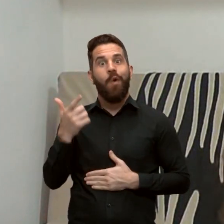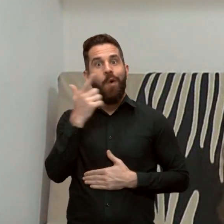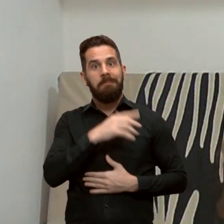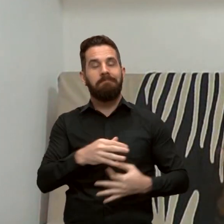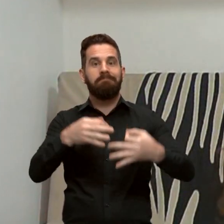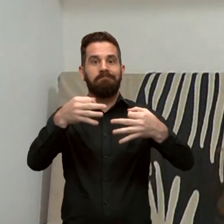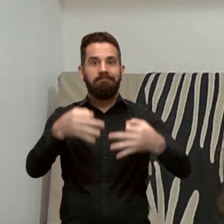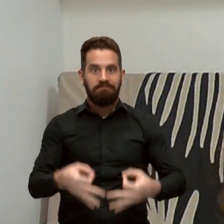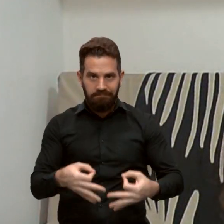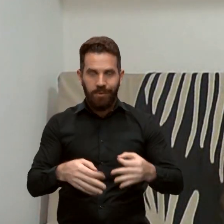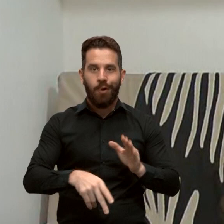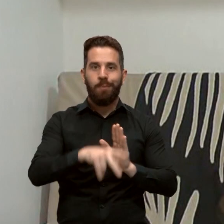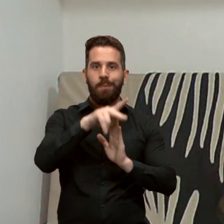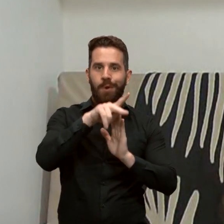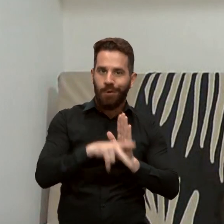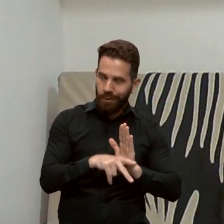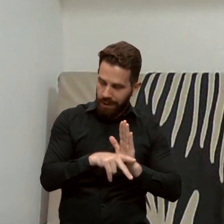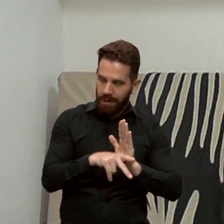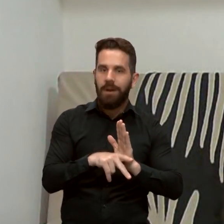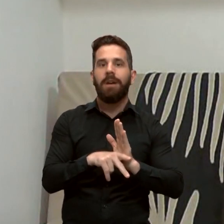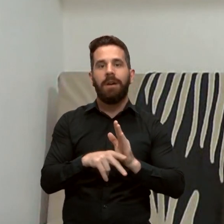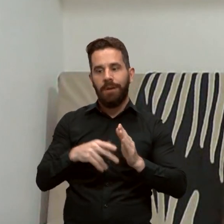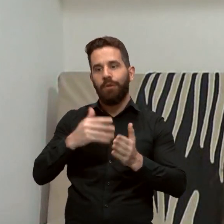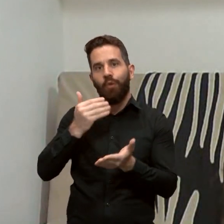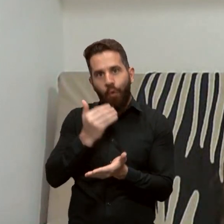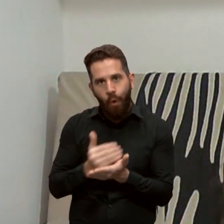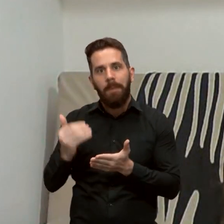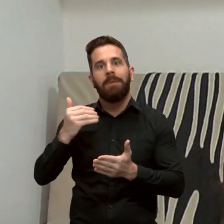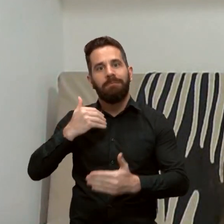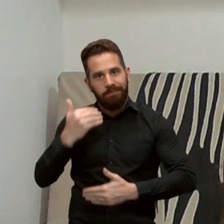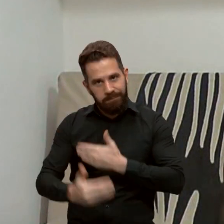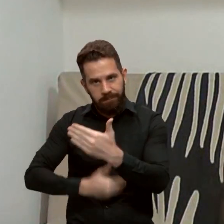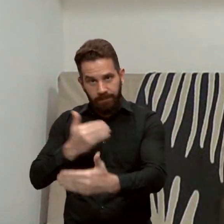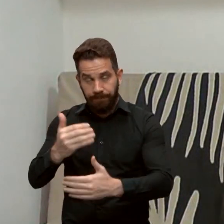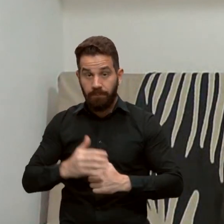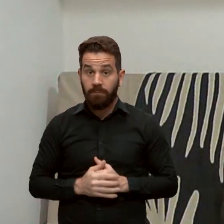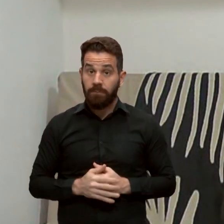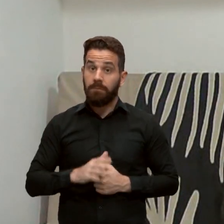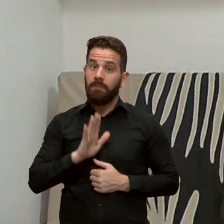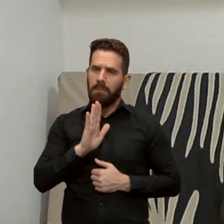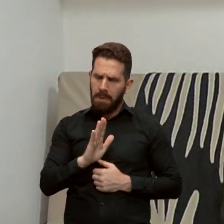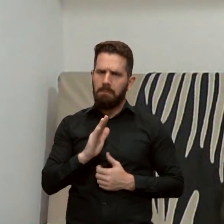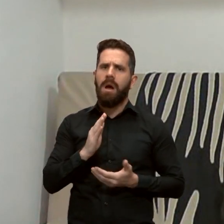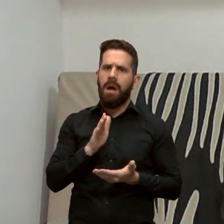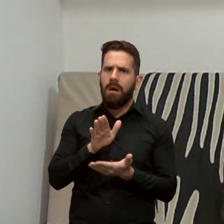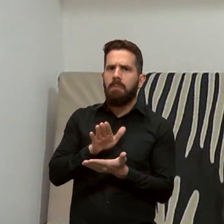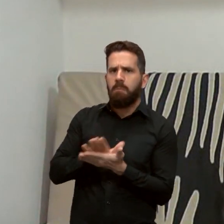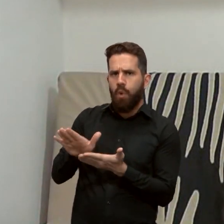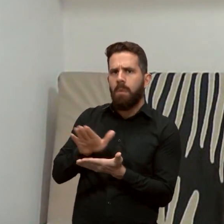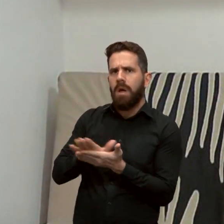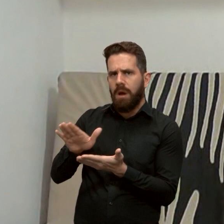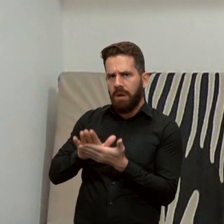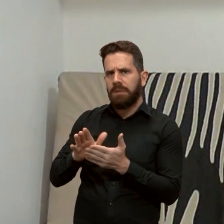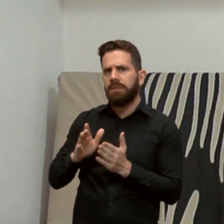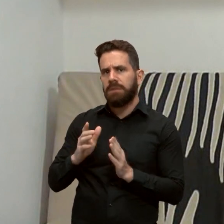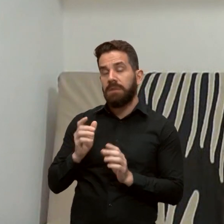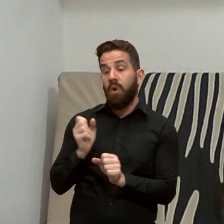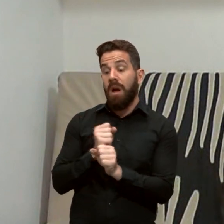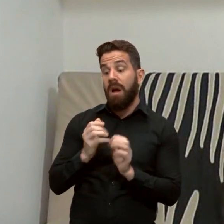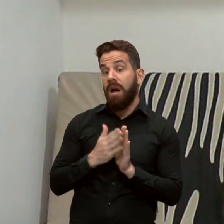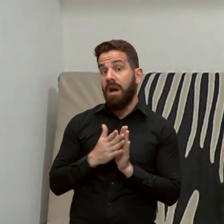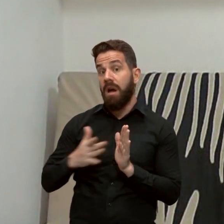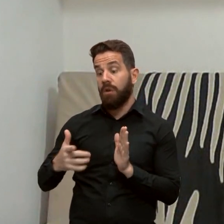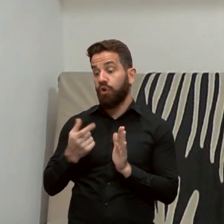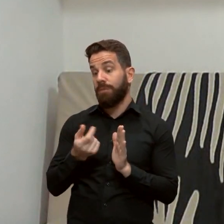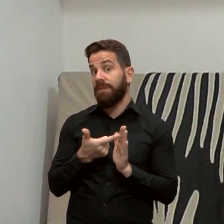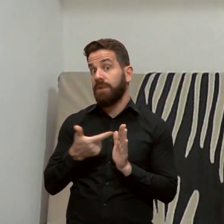projeto e começar a fazer ele funcionar, né? Então, a gente está em processo ainda de publicação da revista da edição 2022 e